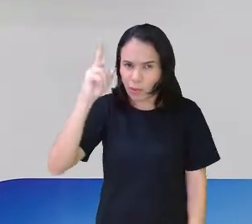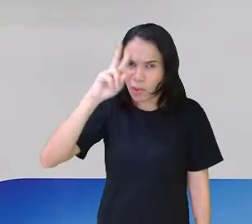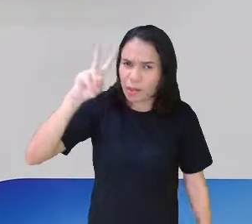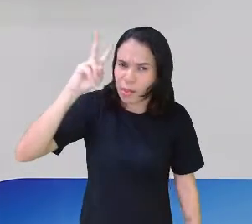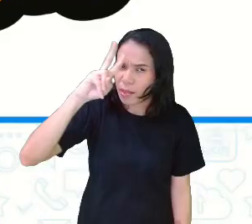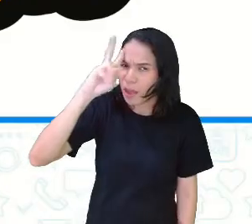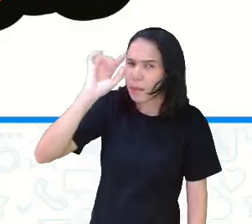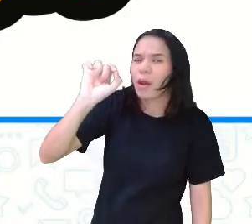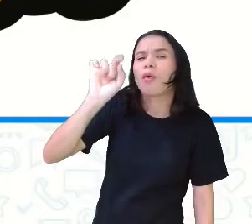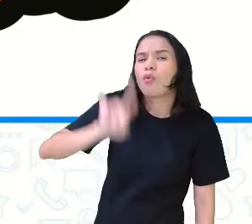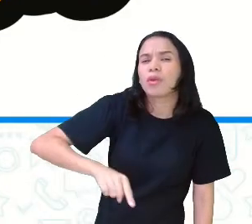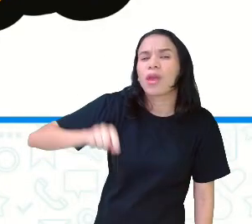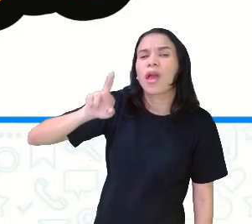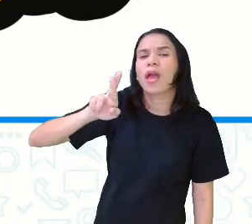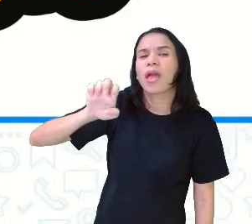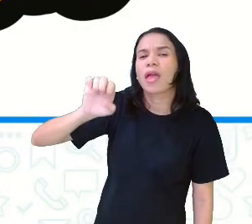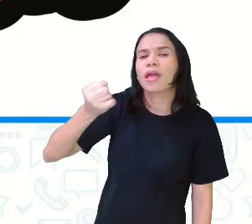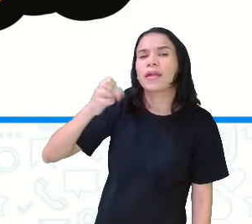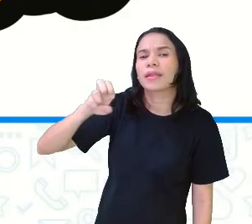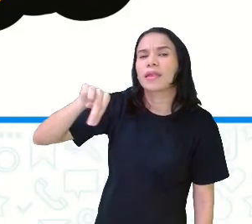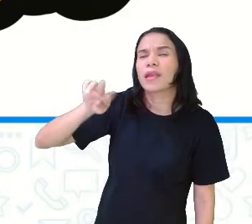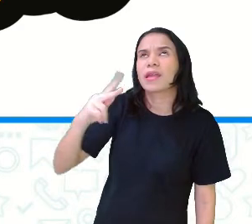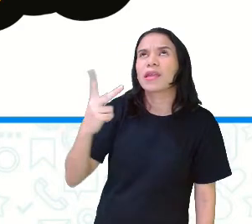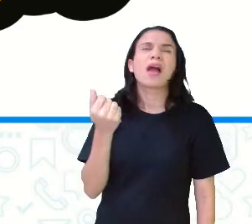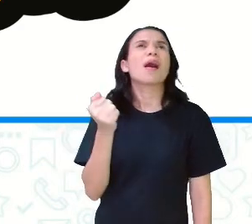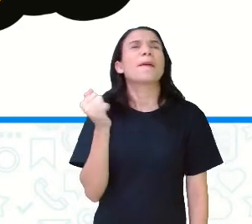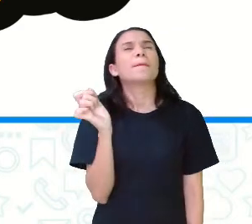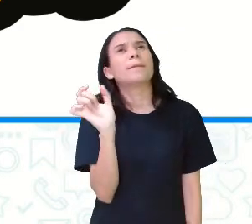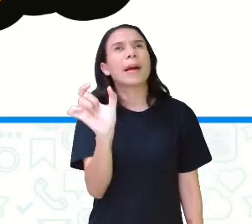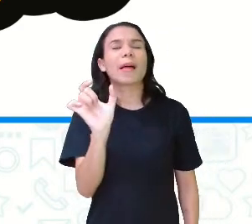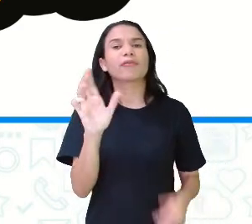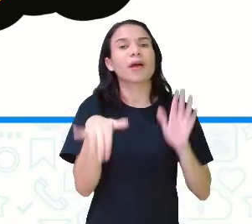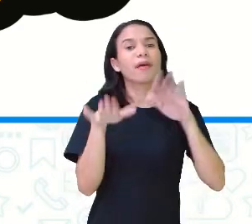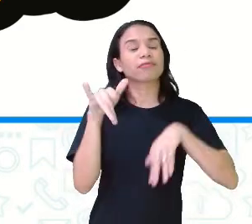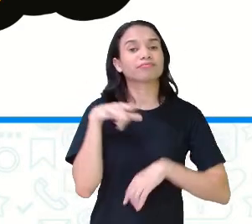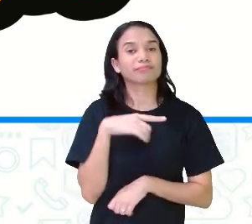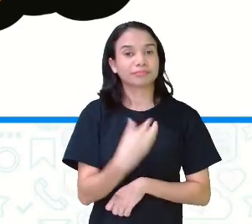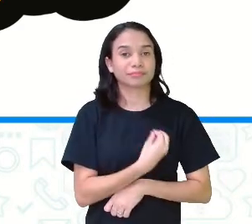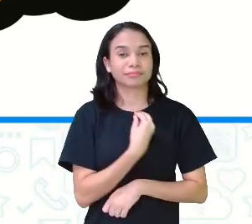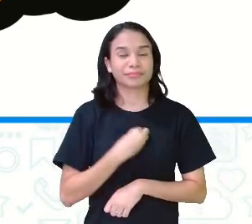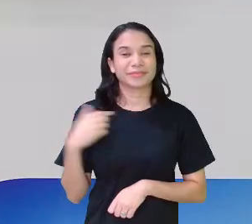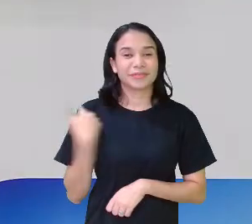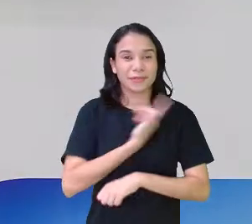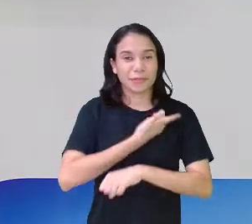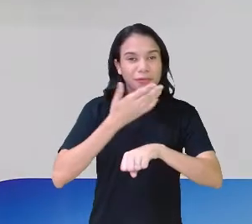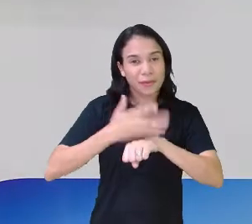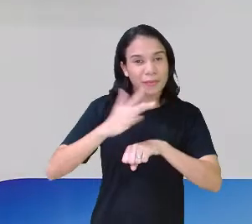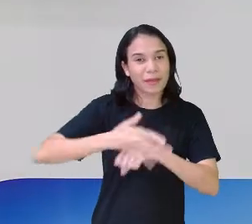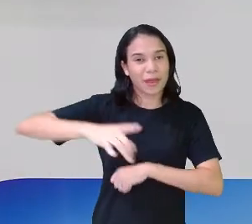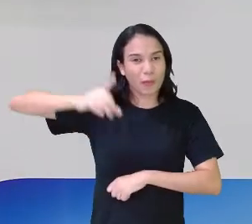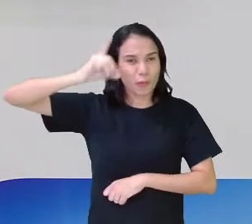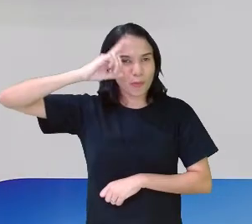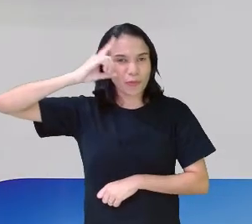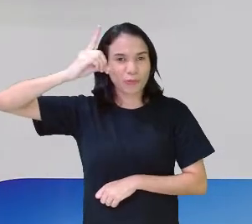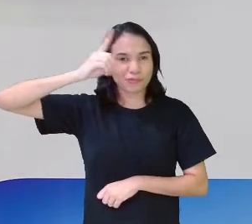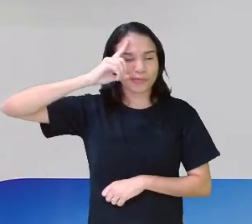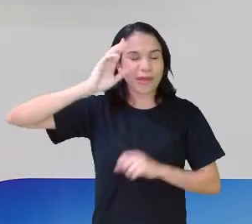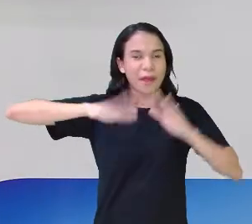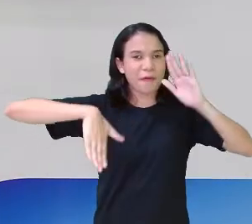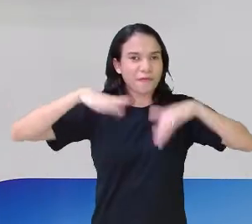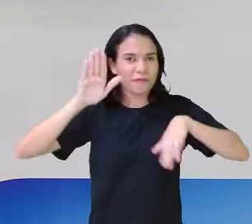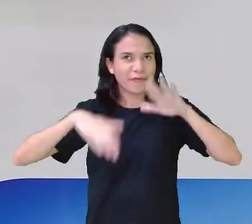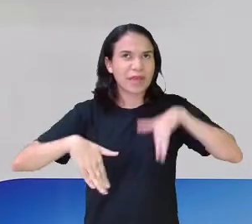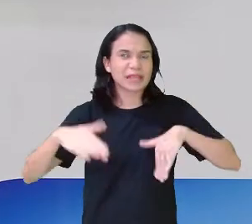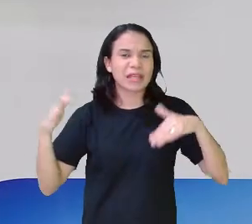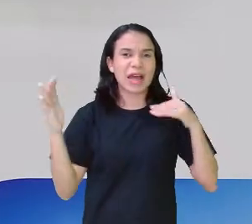o que é uma resenha crítica? Essa palavra resenha, às vezes, está muito presente no nosso vocabulário, no nosso dia a dia. Às vezes,